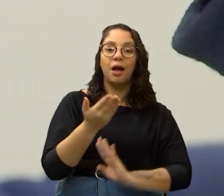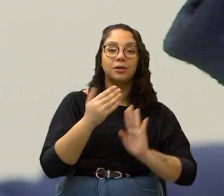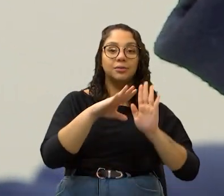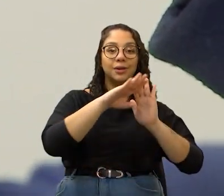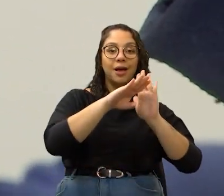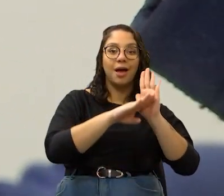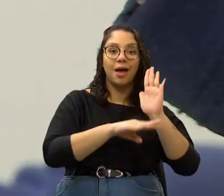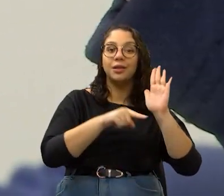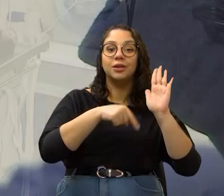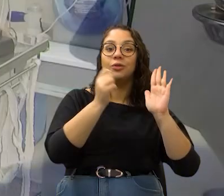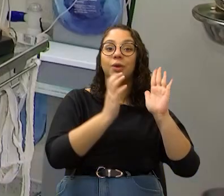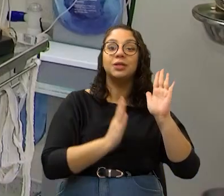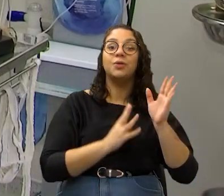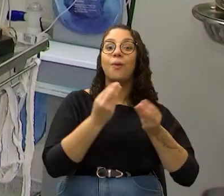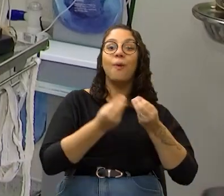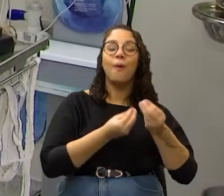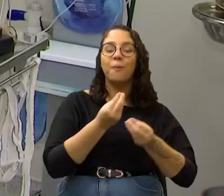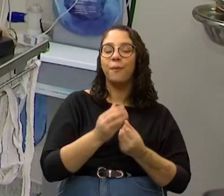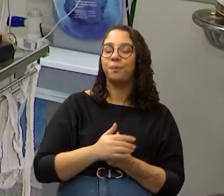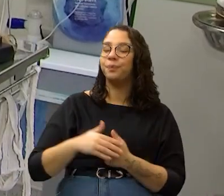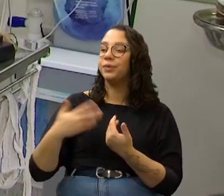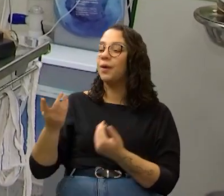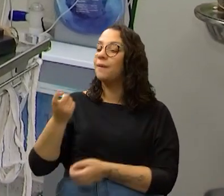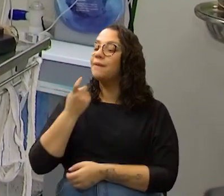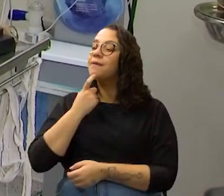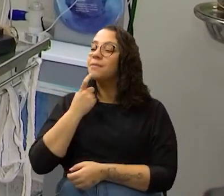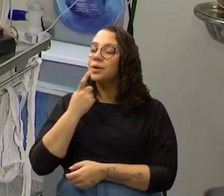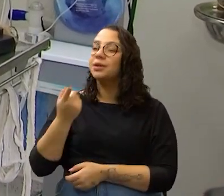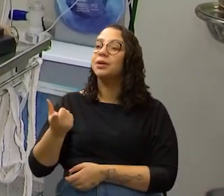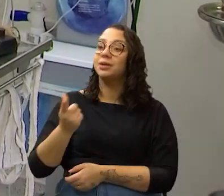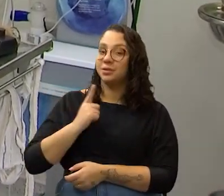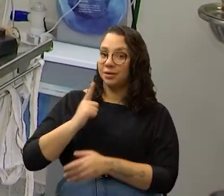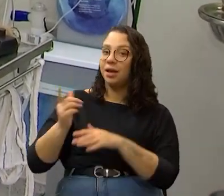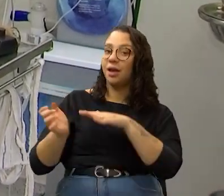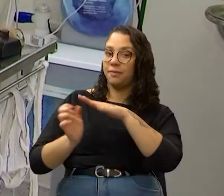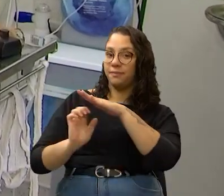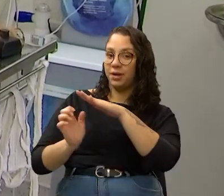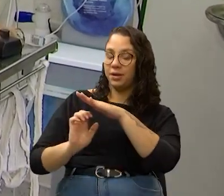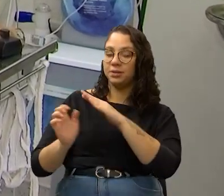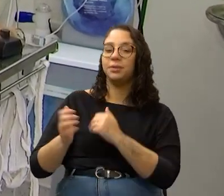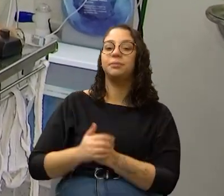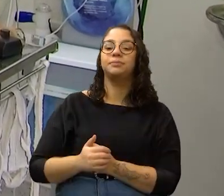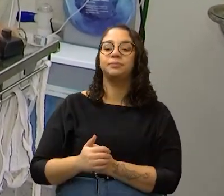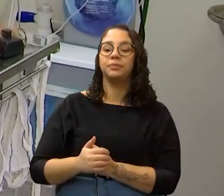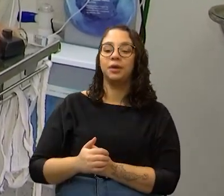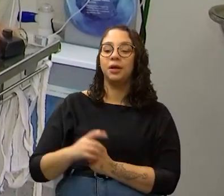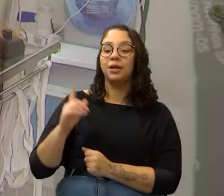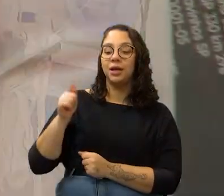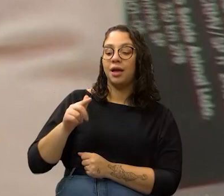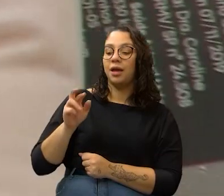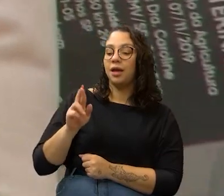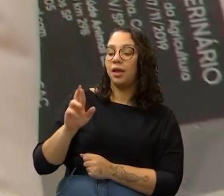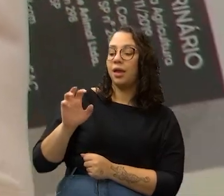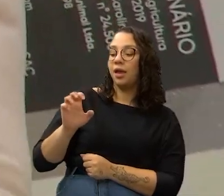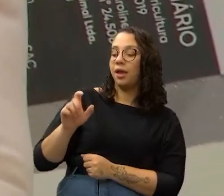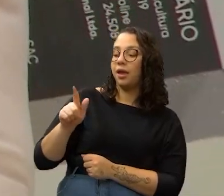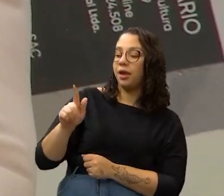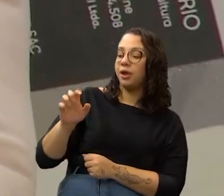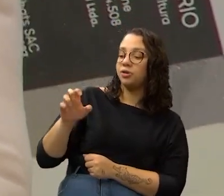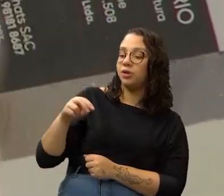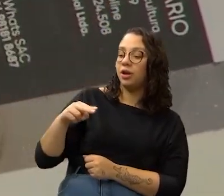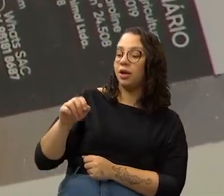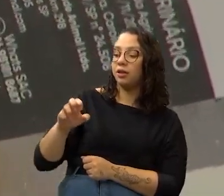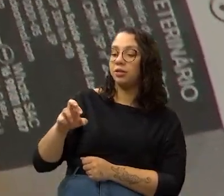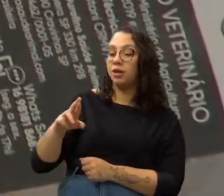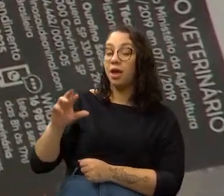está nessa colocação aí no Brasil? Campinas Tem a empresa, né, a Regenera,